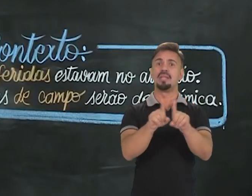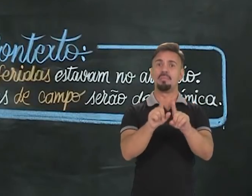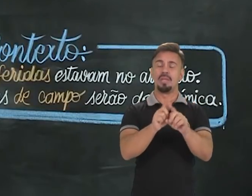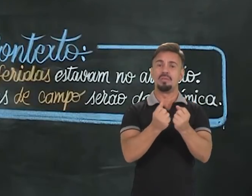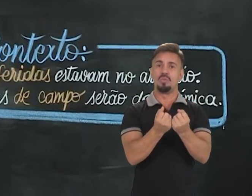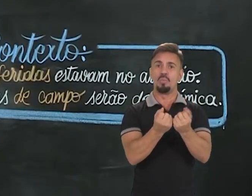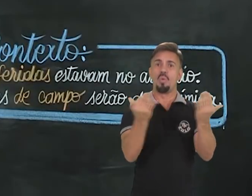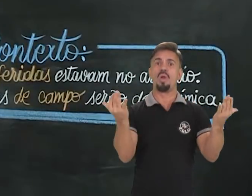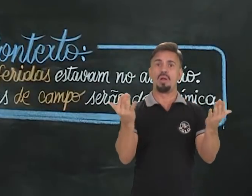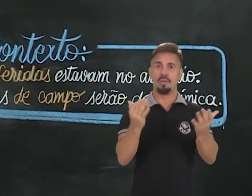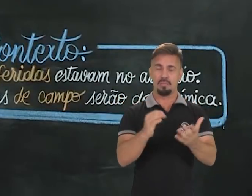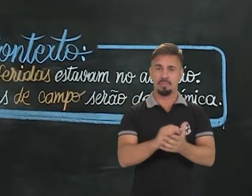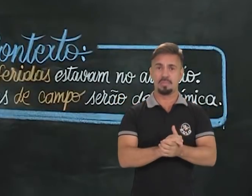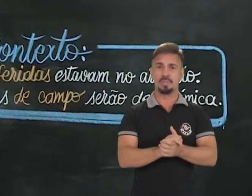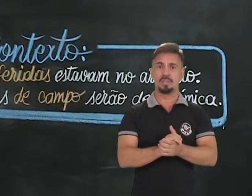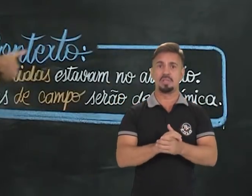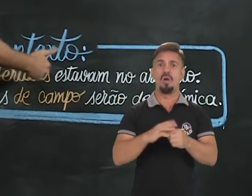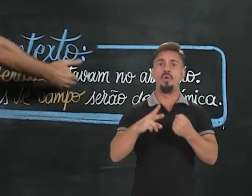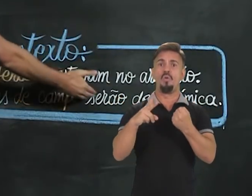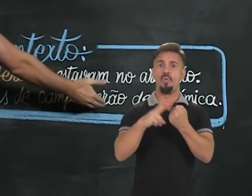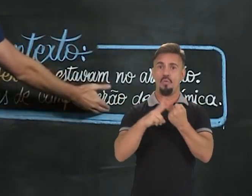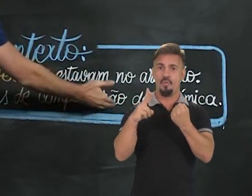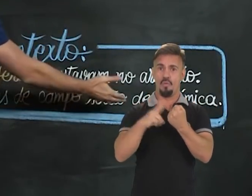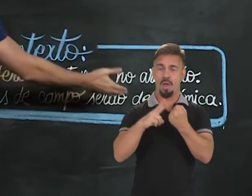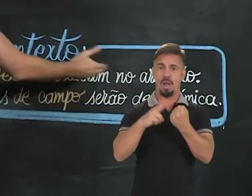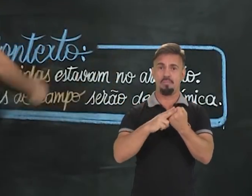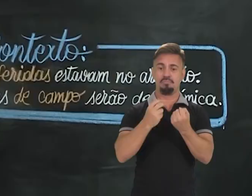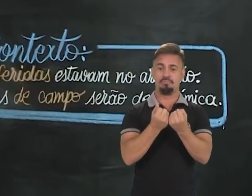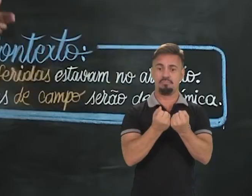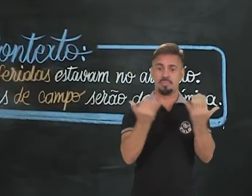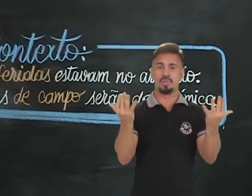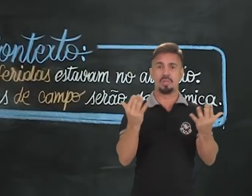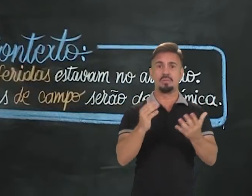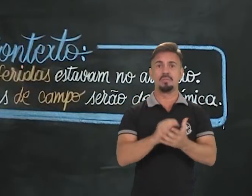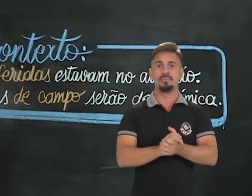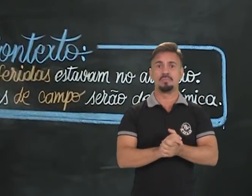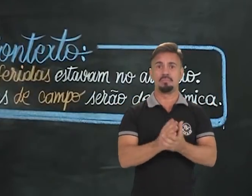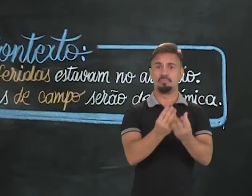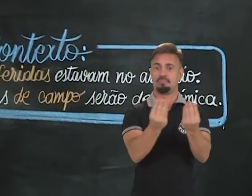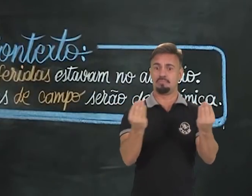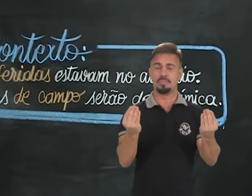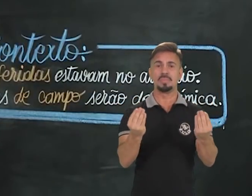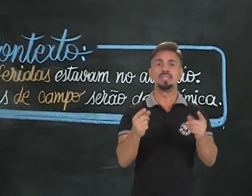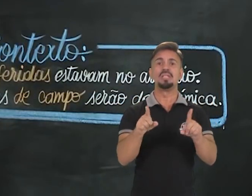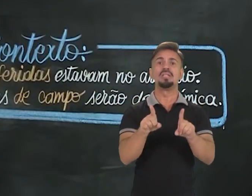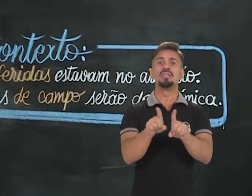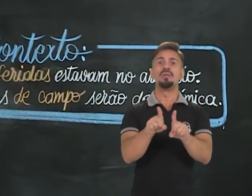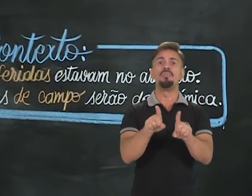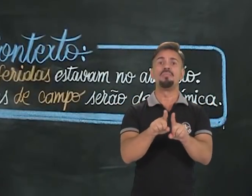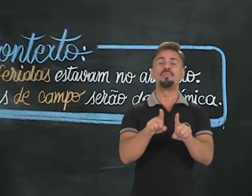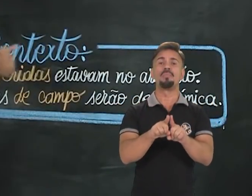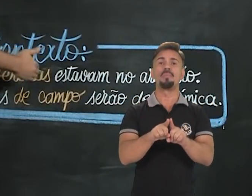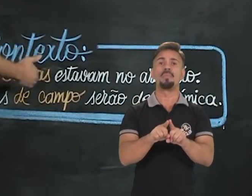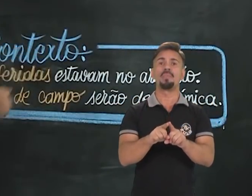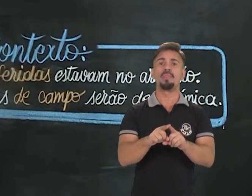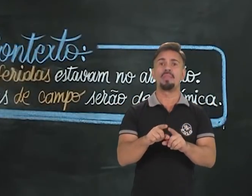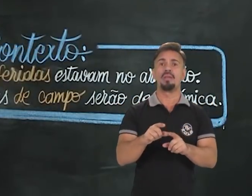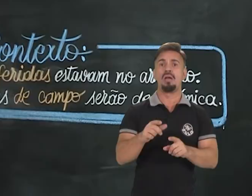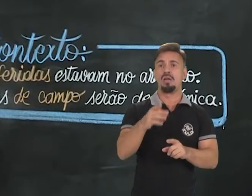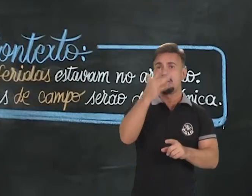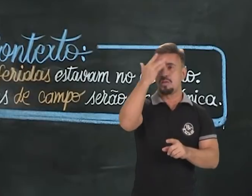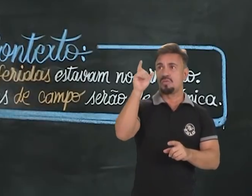plural, eu tenho um verbo que está no plural, serão, futuro, e eu tenho um sujeito bem